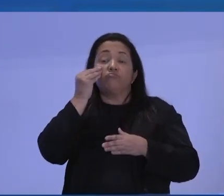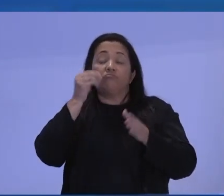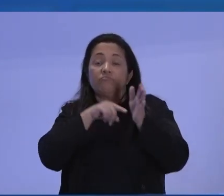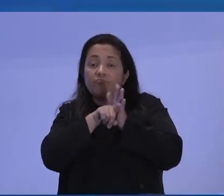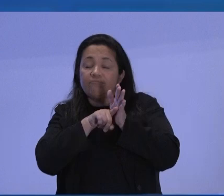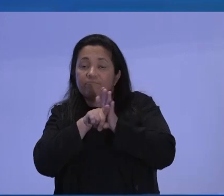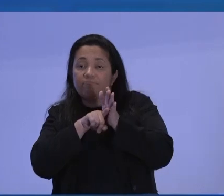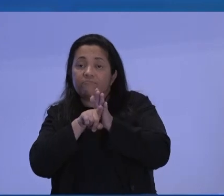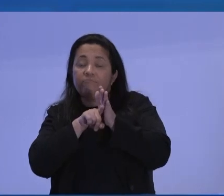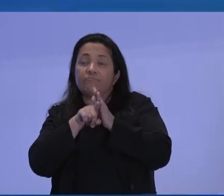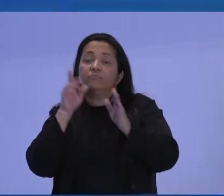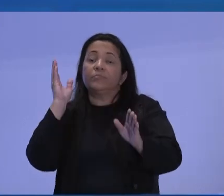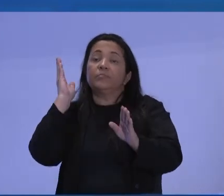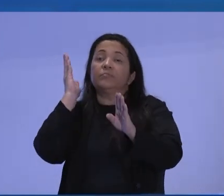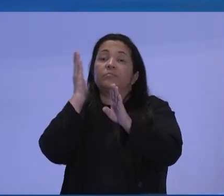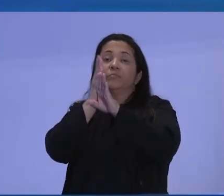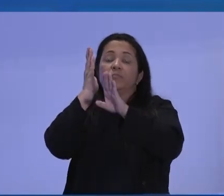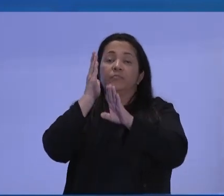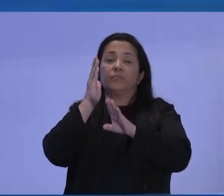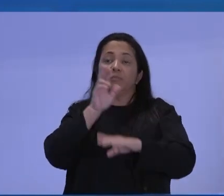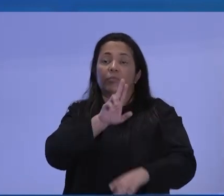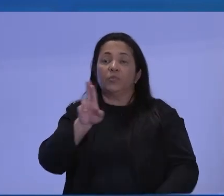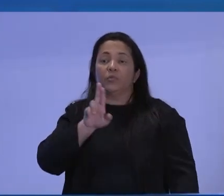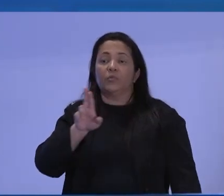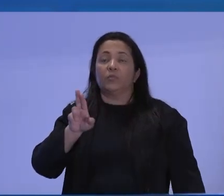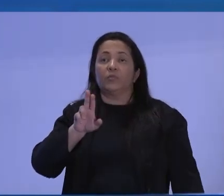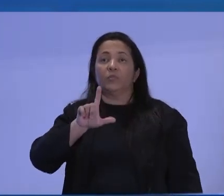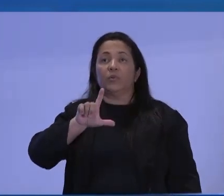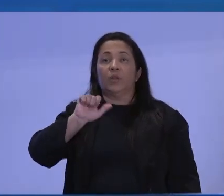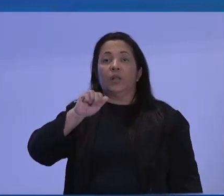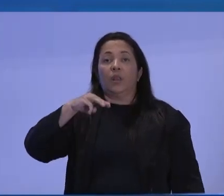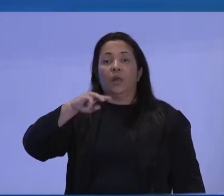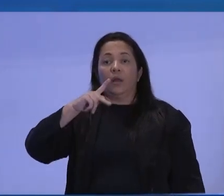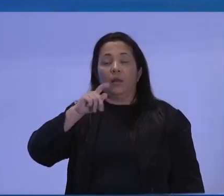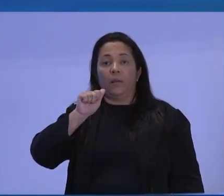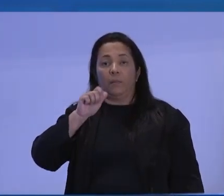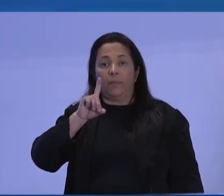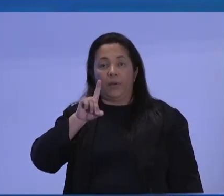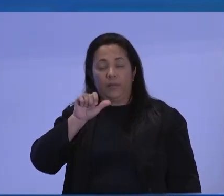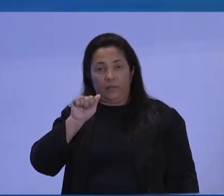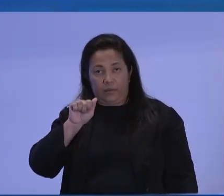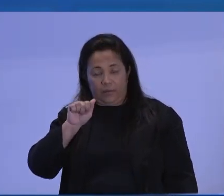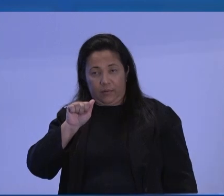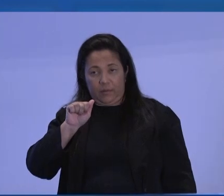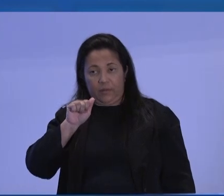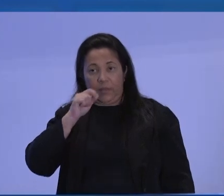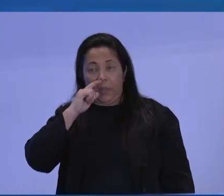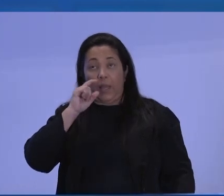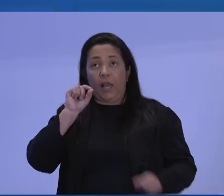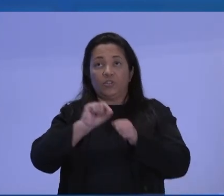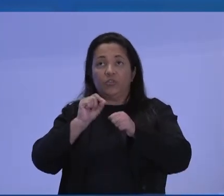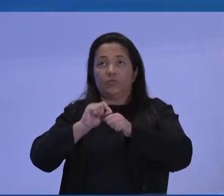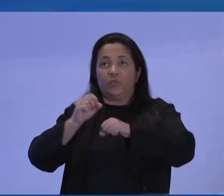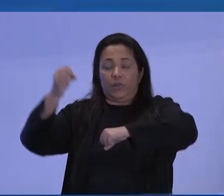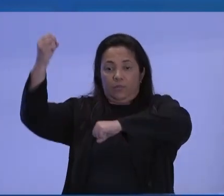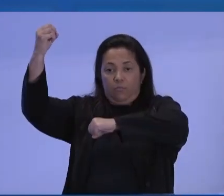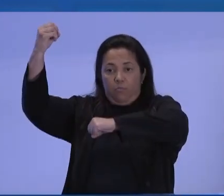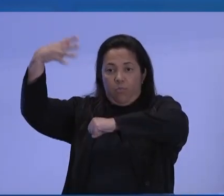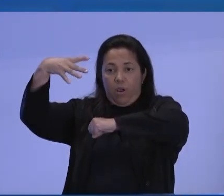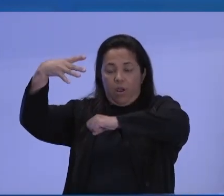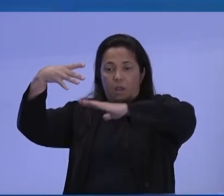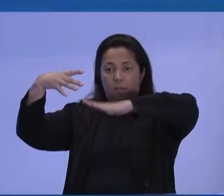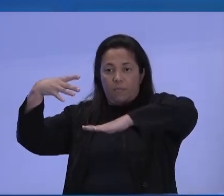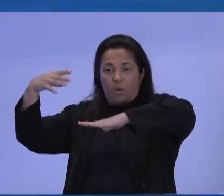fazer diagnóstico diferencial, chamada lâmpada de Wood. Quando a gente coloca a mão